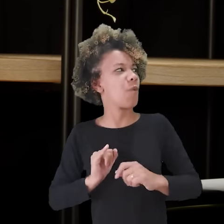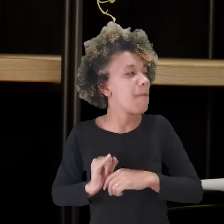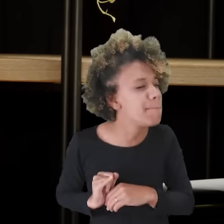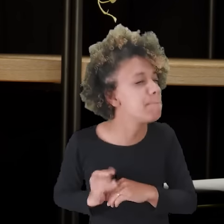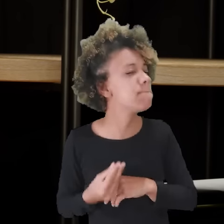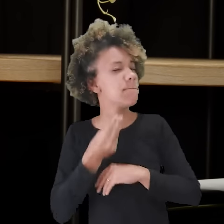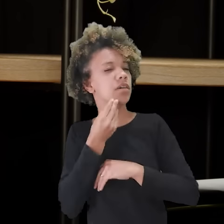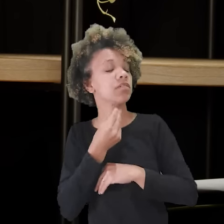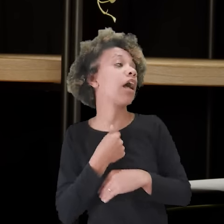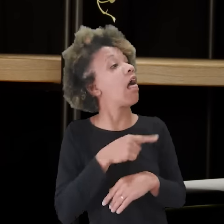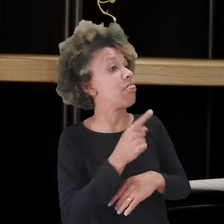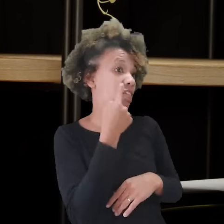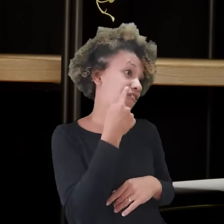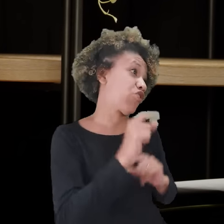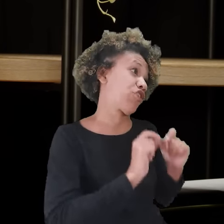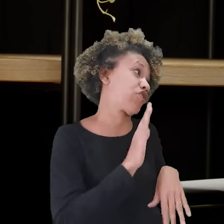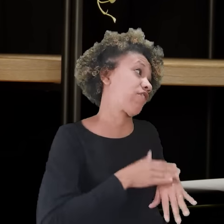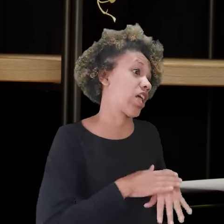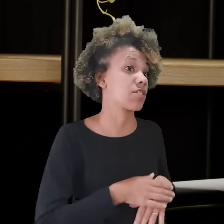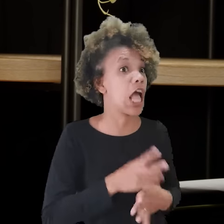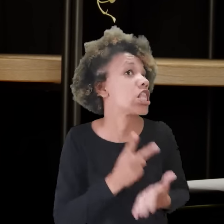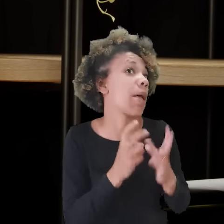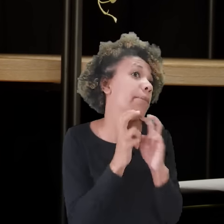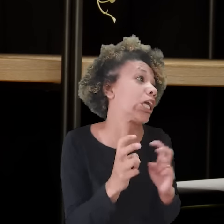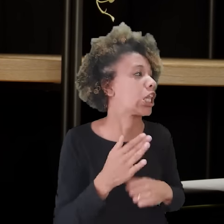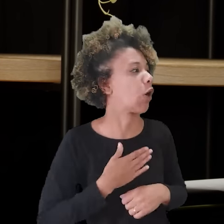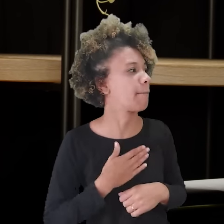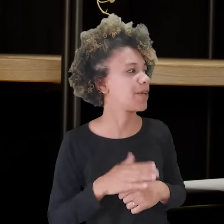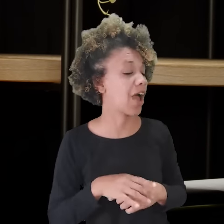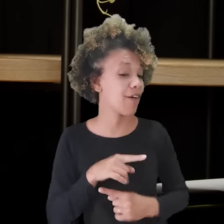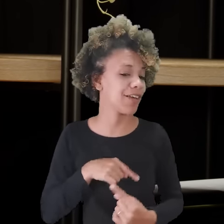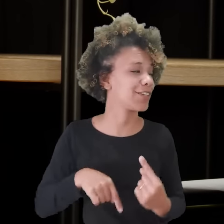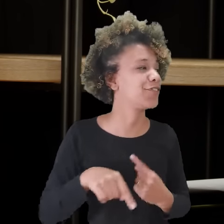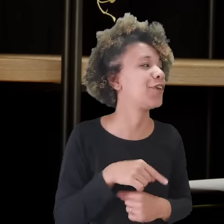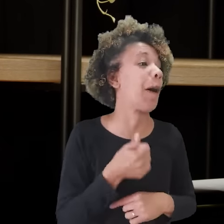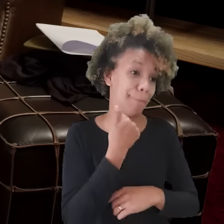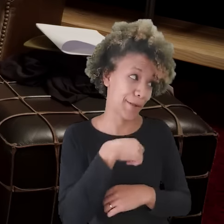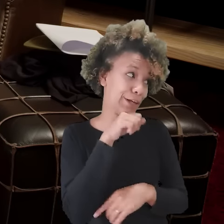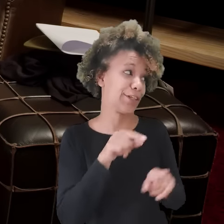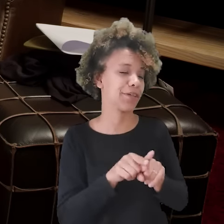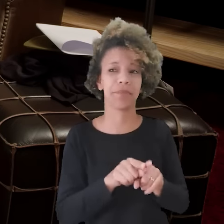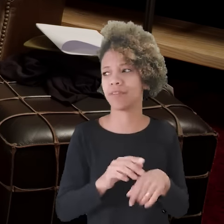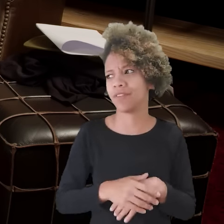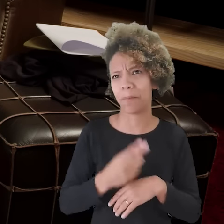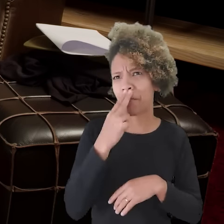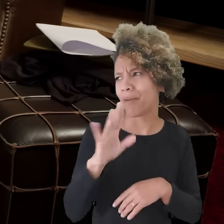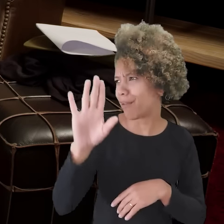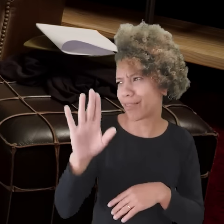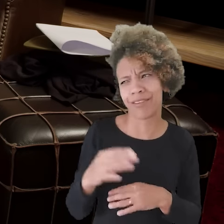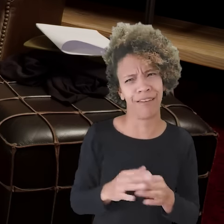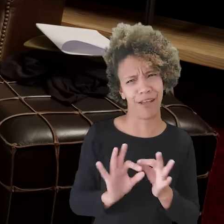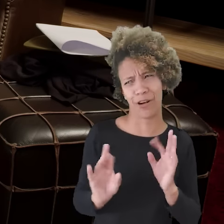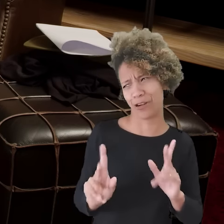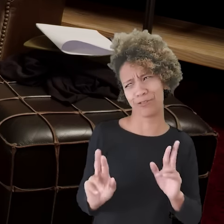alguma brecha na sua comunicação para ela falar tá vendo o que você faz você sempre grita comigo aí ela vai dar a volta mano a pessoa falar que eu chamo ela de